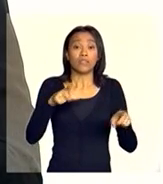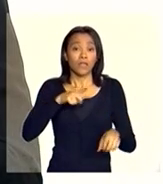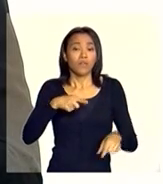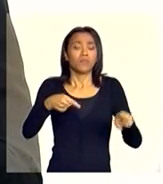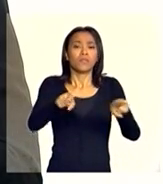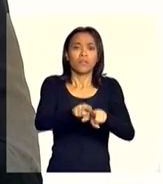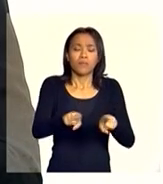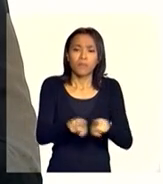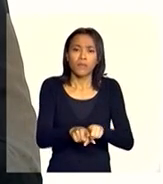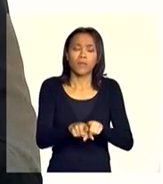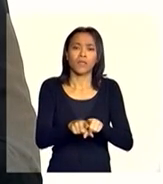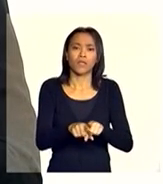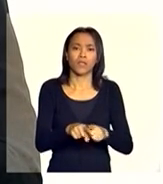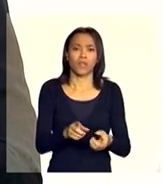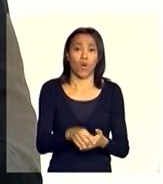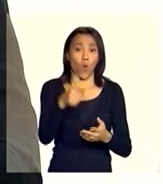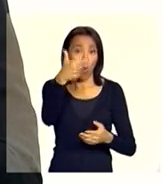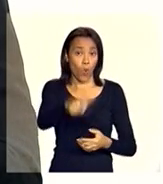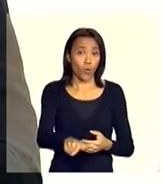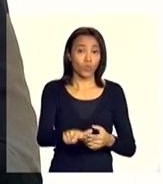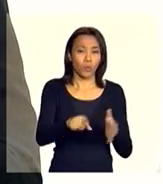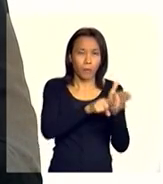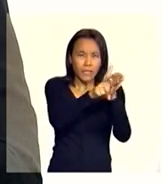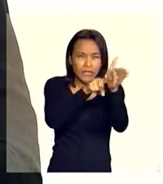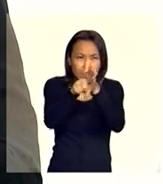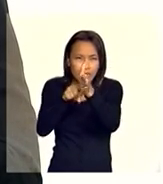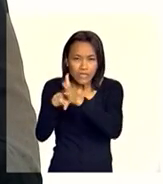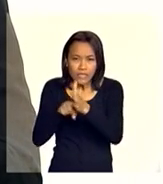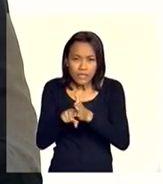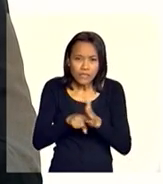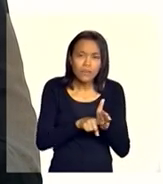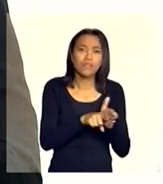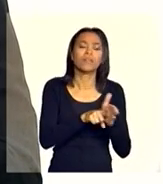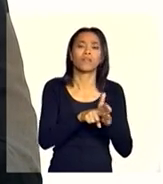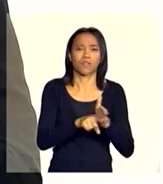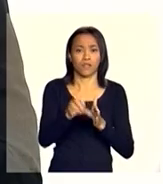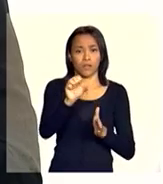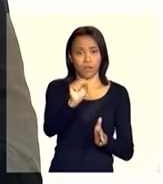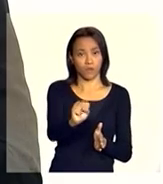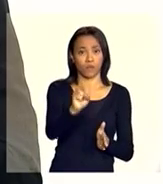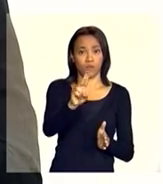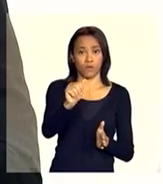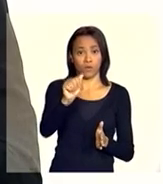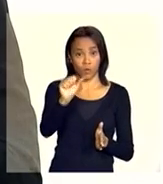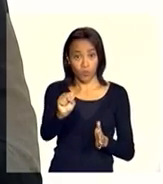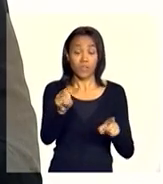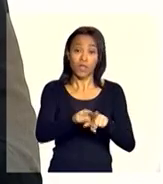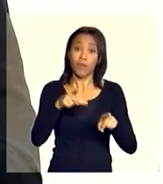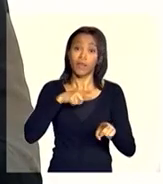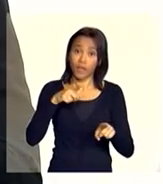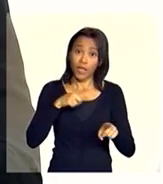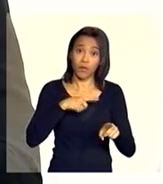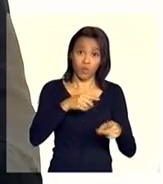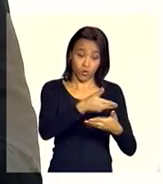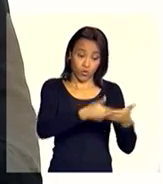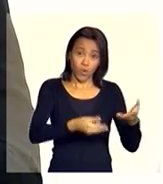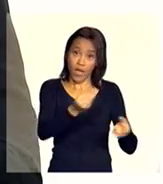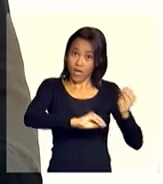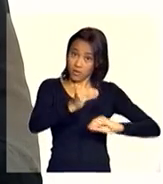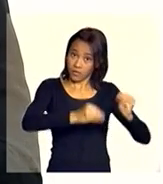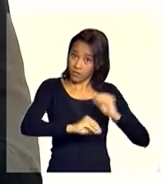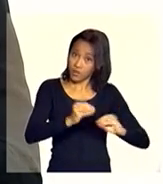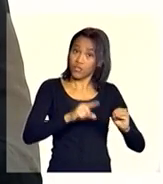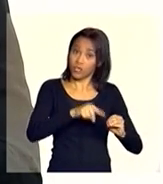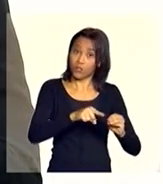o Censo suas muito importante temos também o registro mensal de atendimento dos centros de referência de assistência